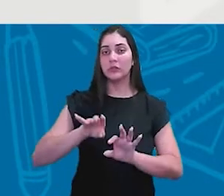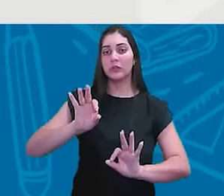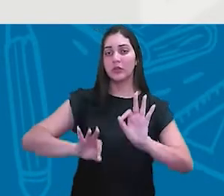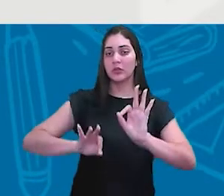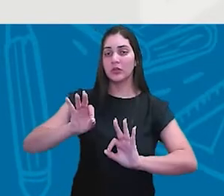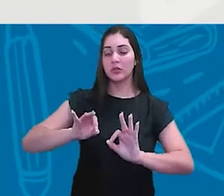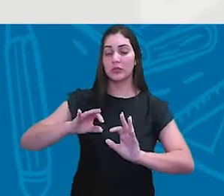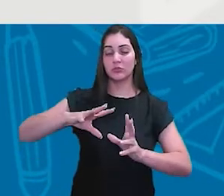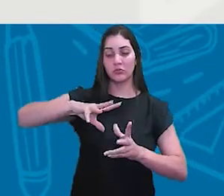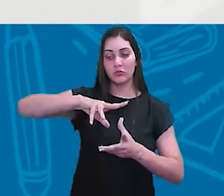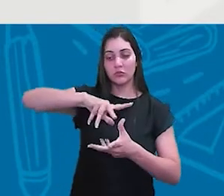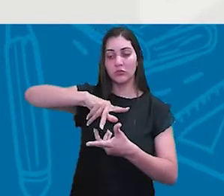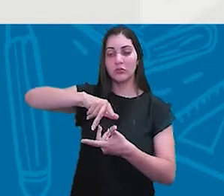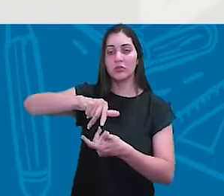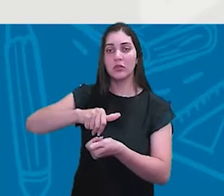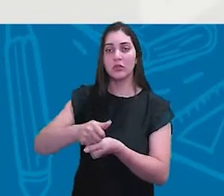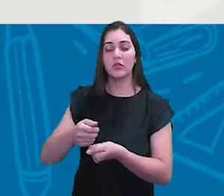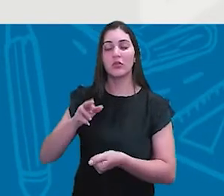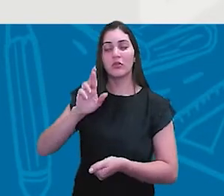organizações internacionais regionais,